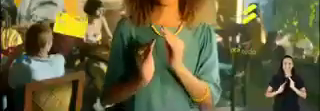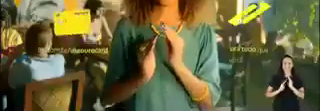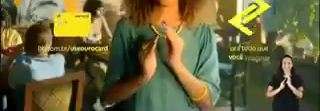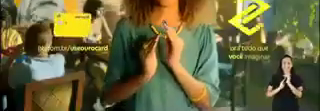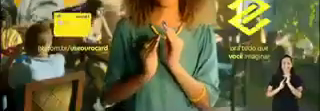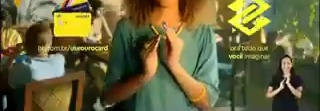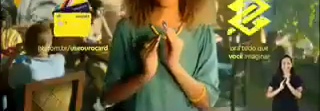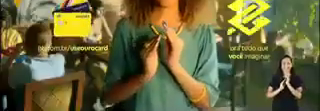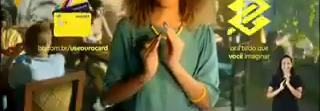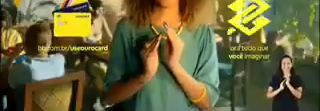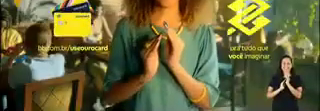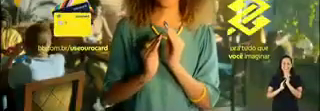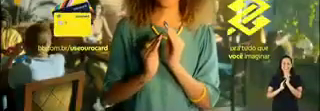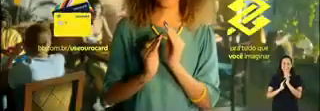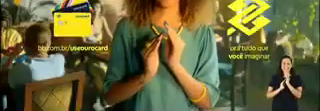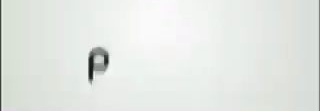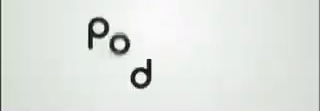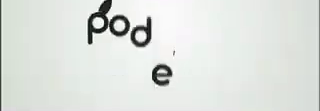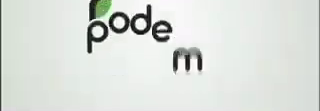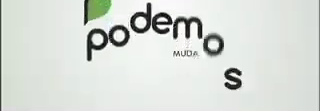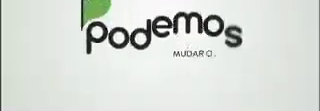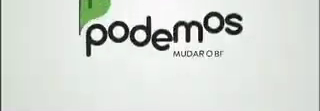Use.